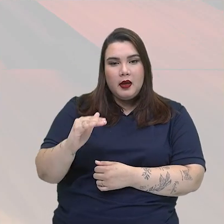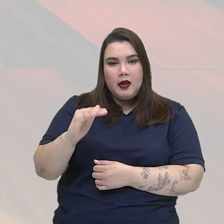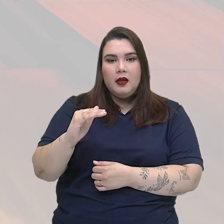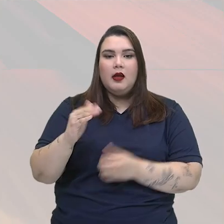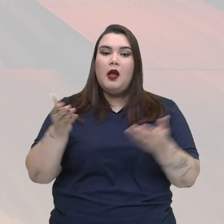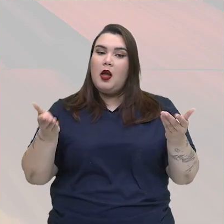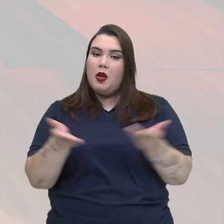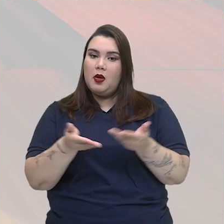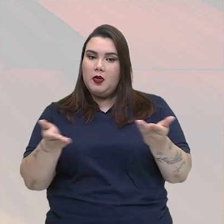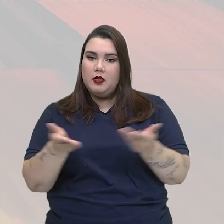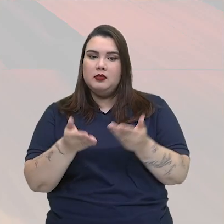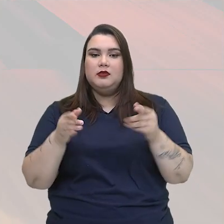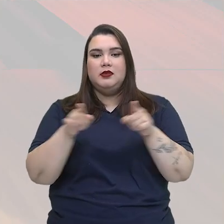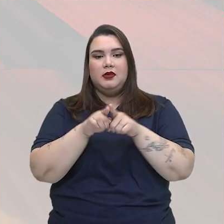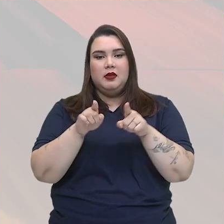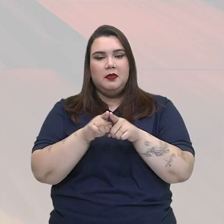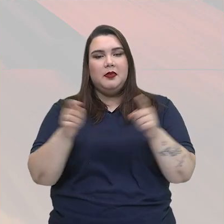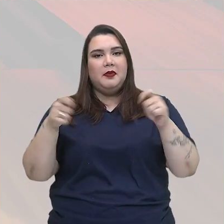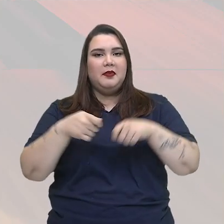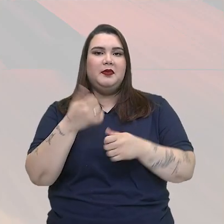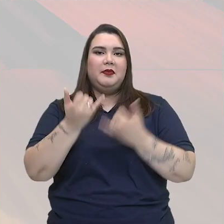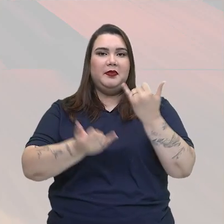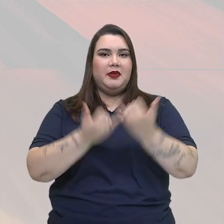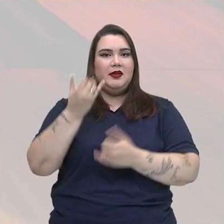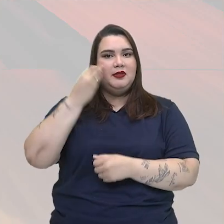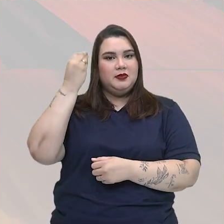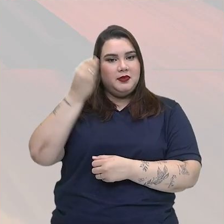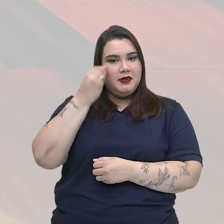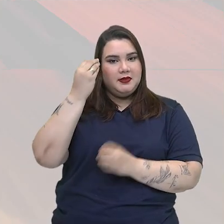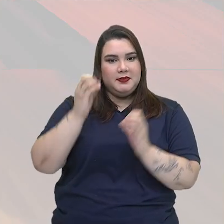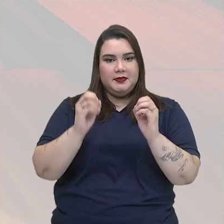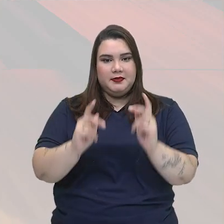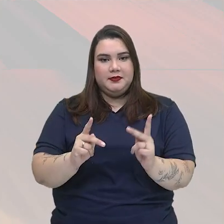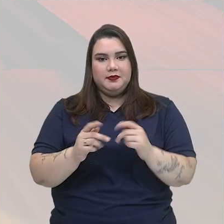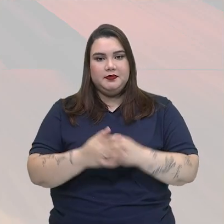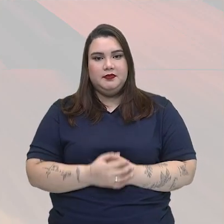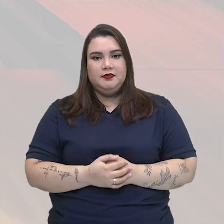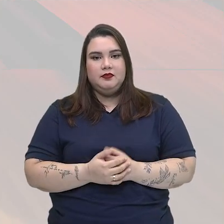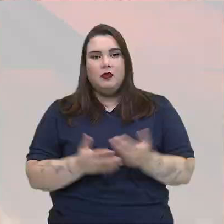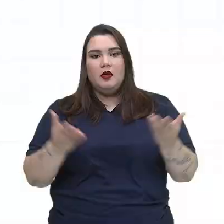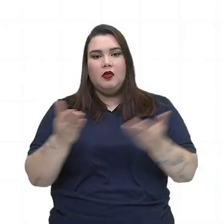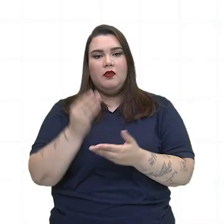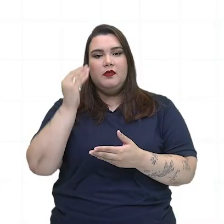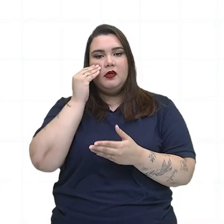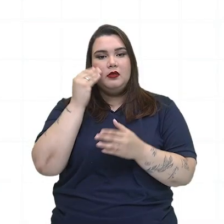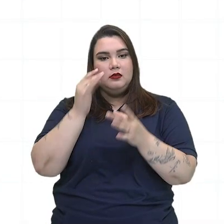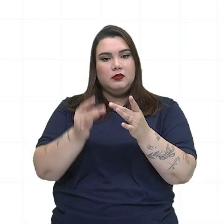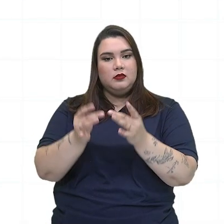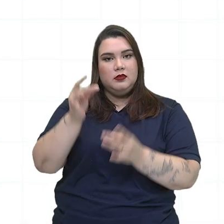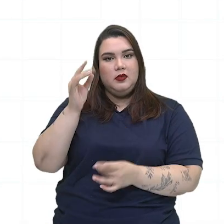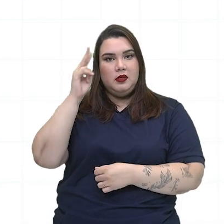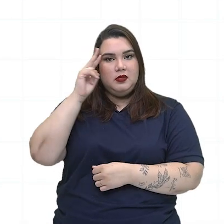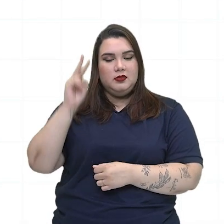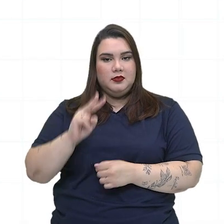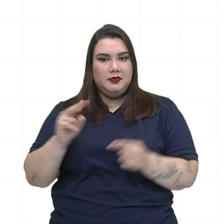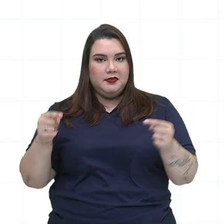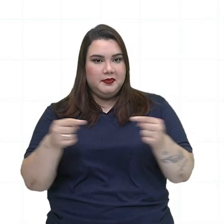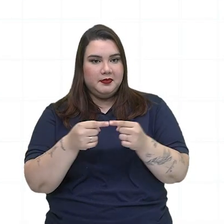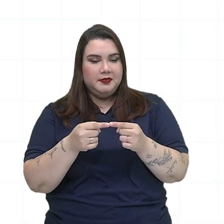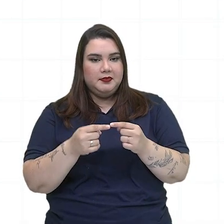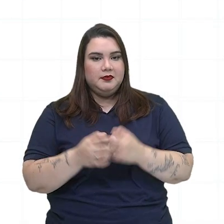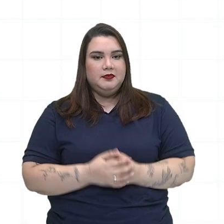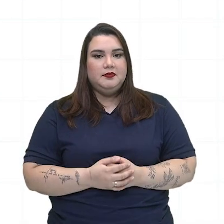conseguem experimentar, tá bom? Vamos conhecer um pouquinho da história do boliche? Então, vamos lá. Bom,